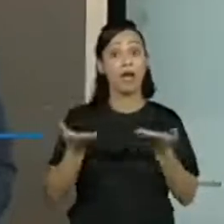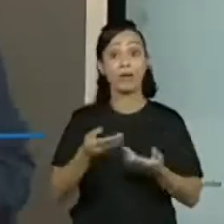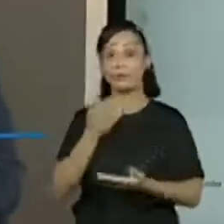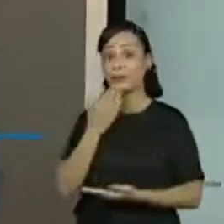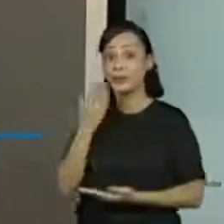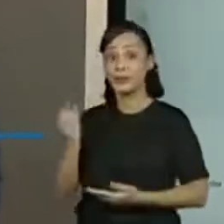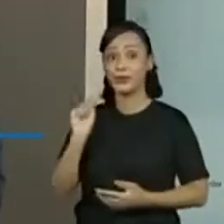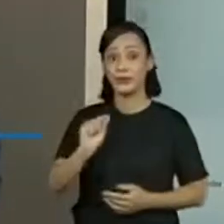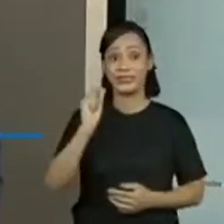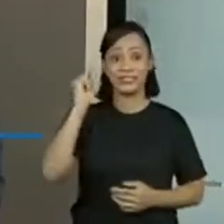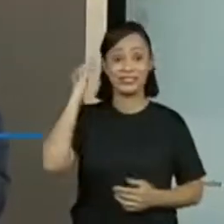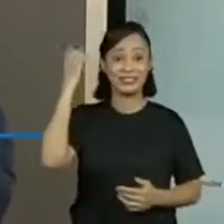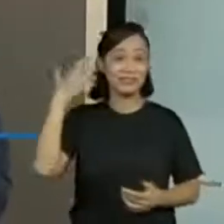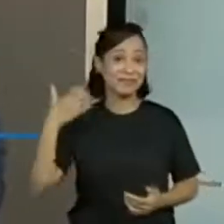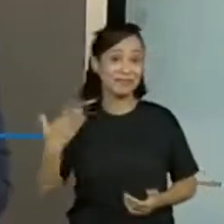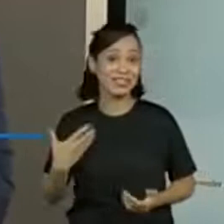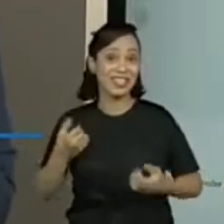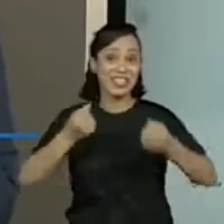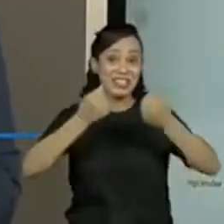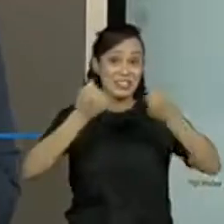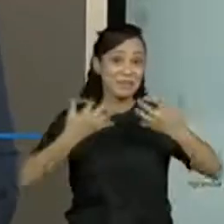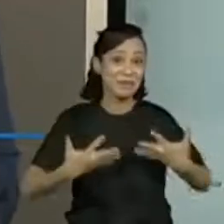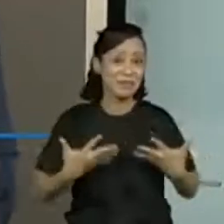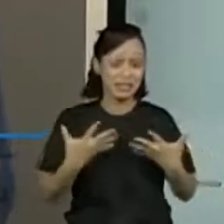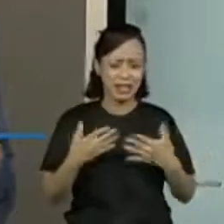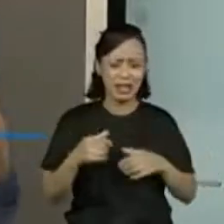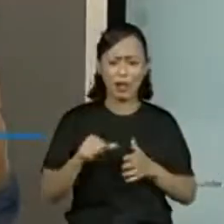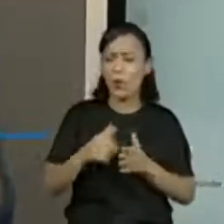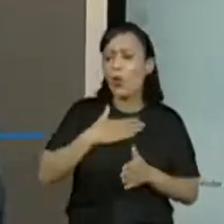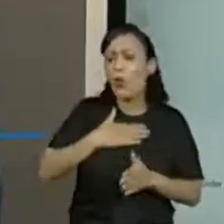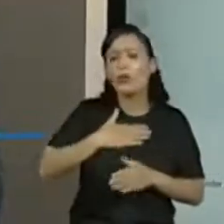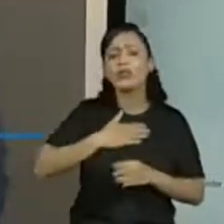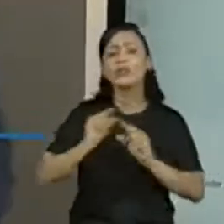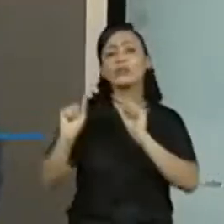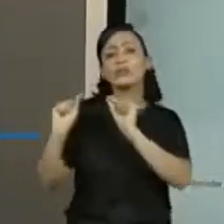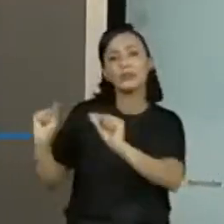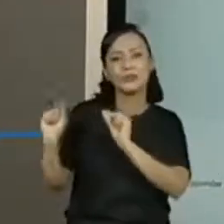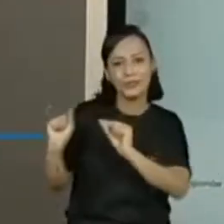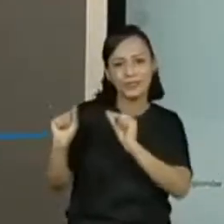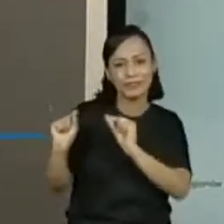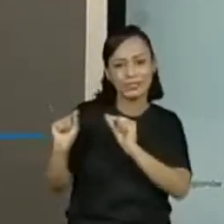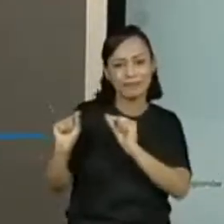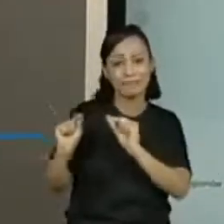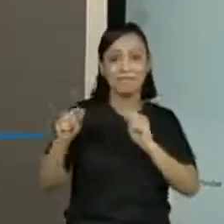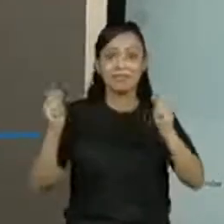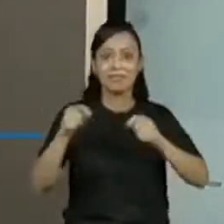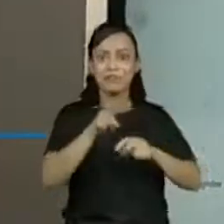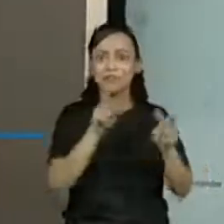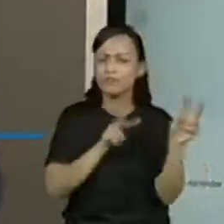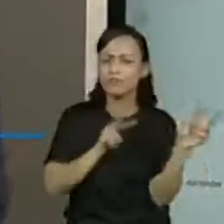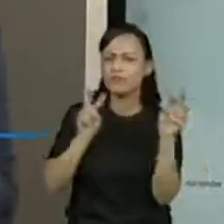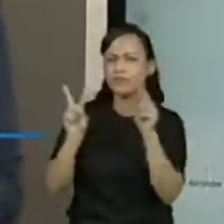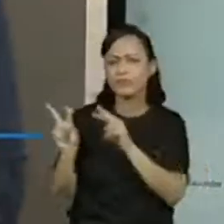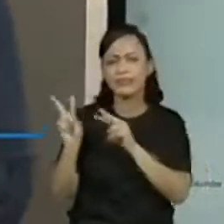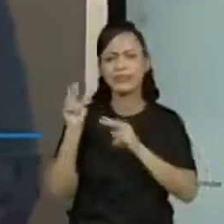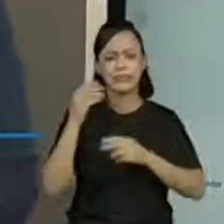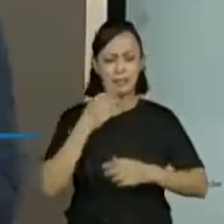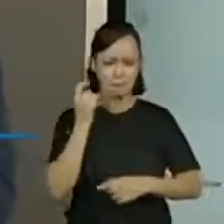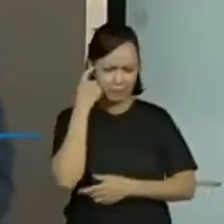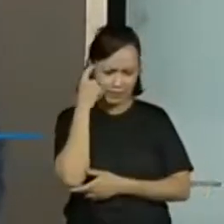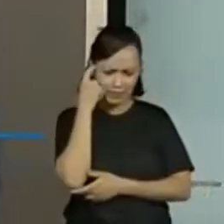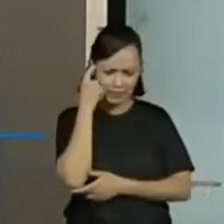contar da primeira preferência dela eu trouxe para gente refletir para a gente pensar na melhor maneira